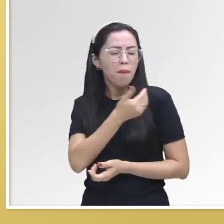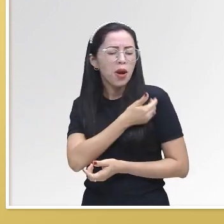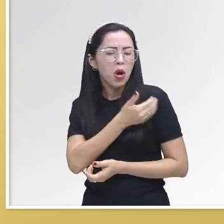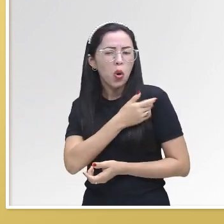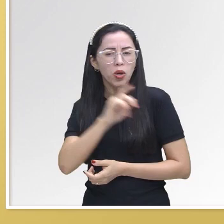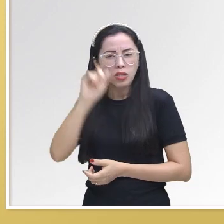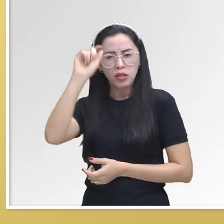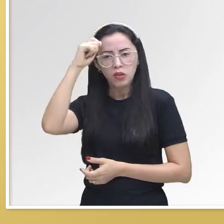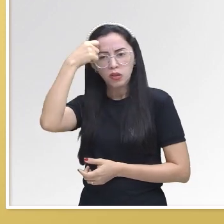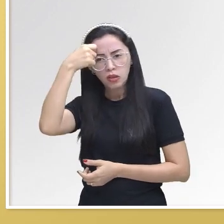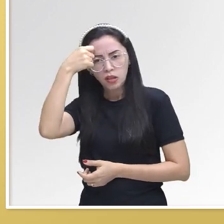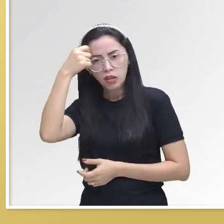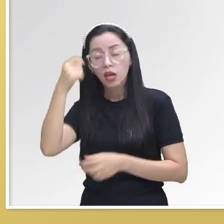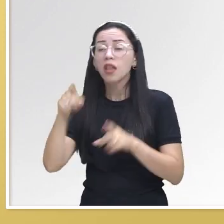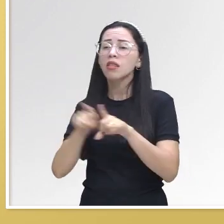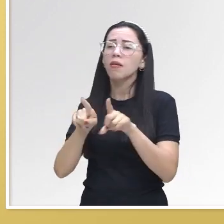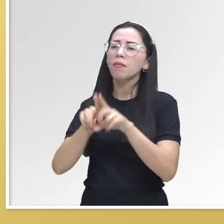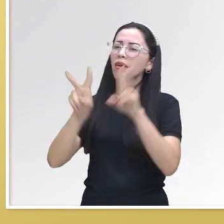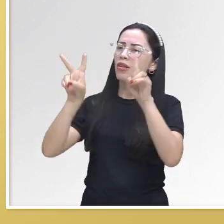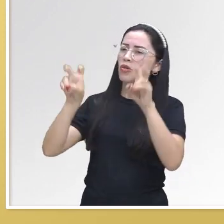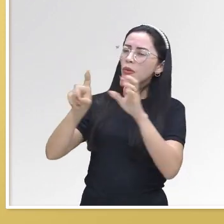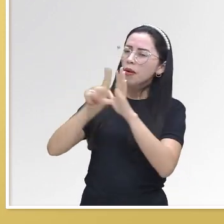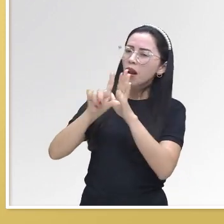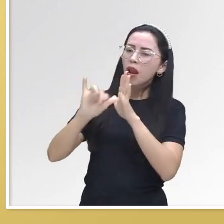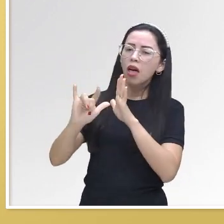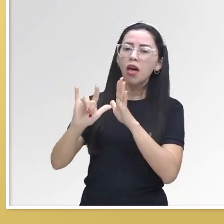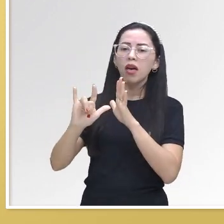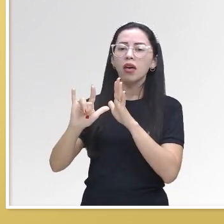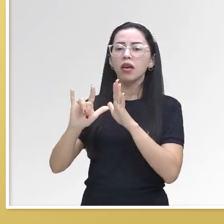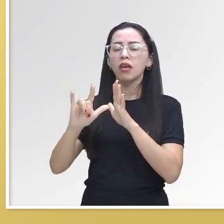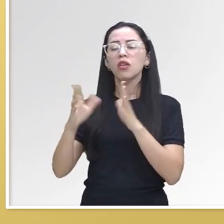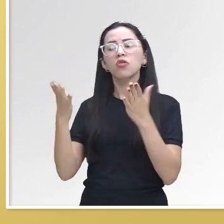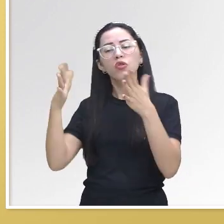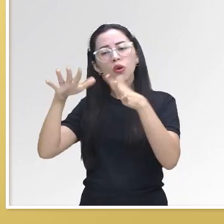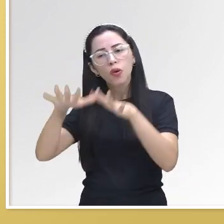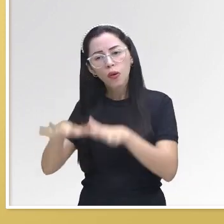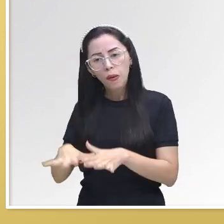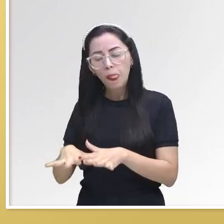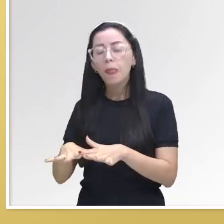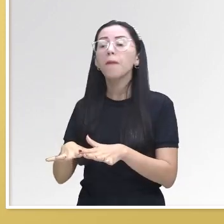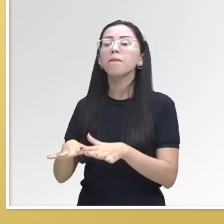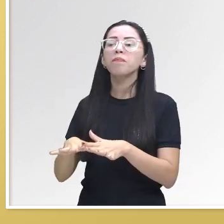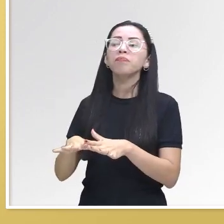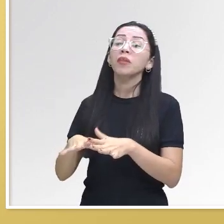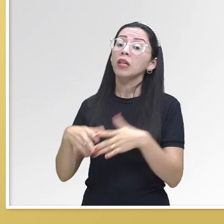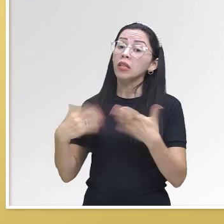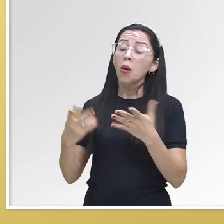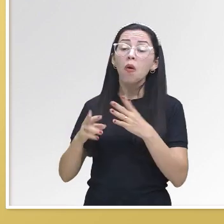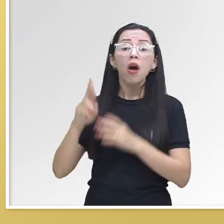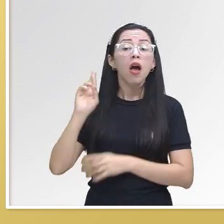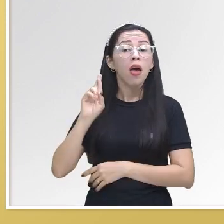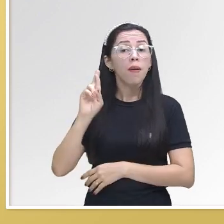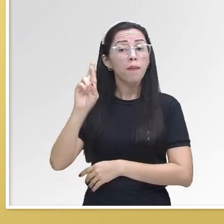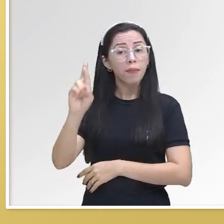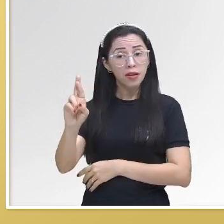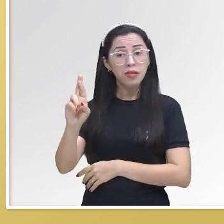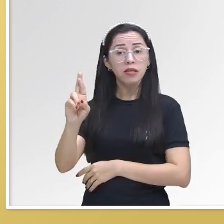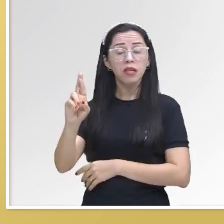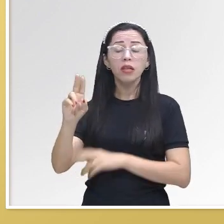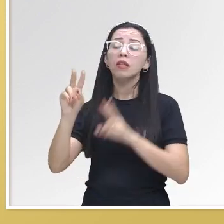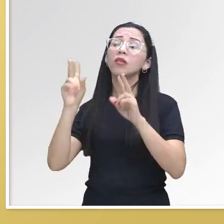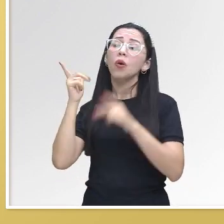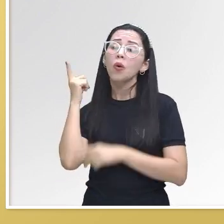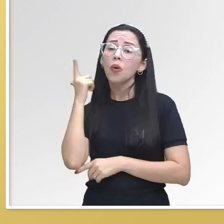esses aqui representados nessa aula, também simbolizam muitas dessas conquistas. Conquistas que, como a gente vem falando,